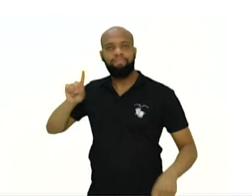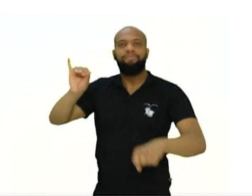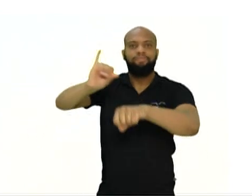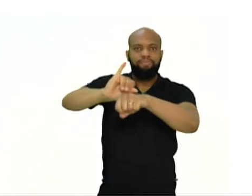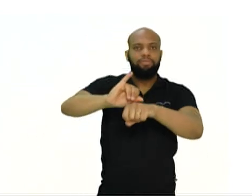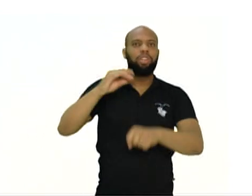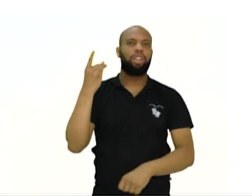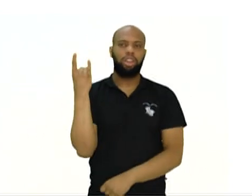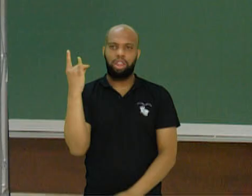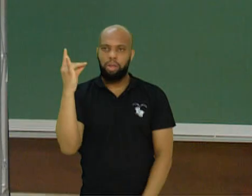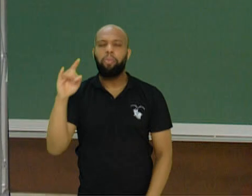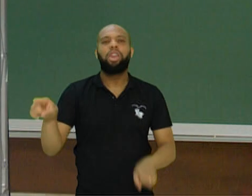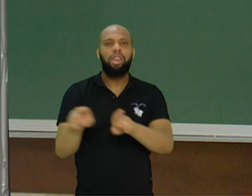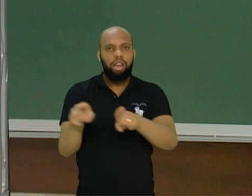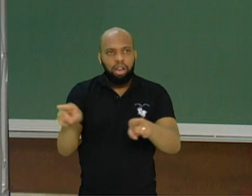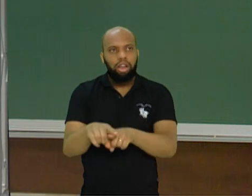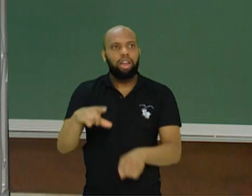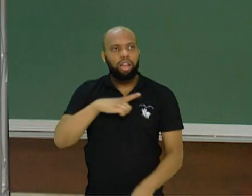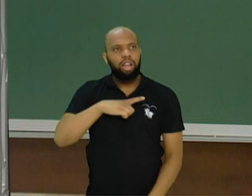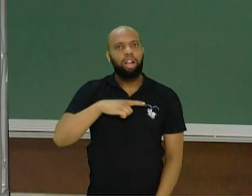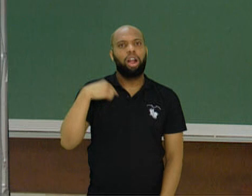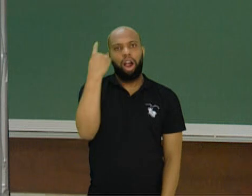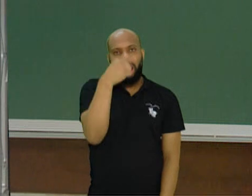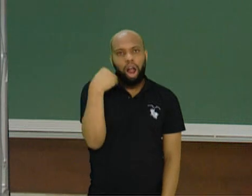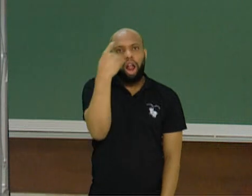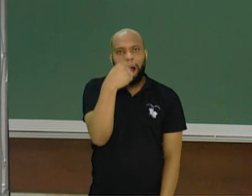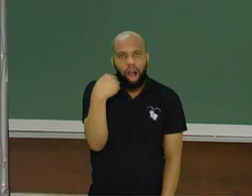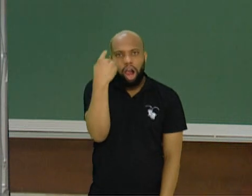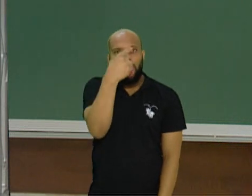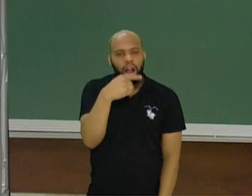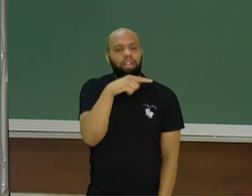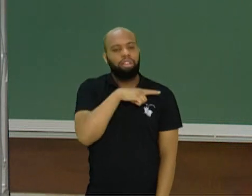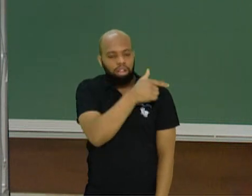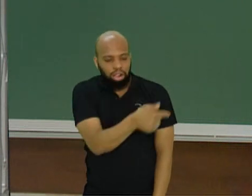né, as pessoas passam ali muito